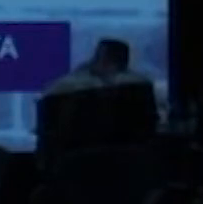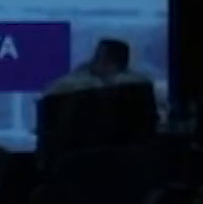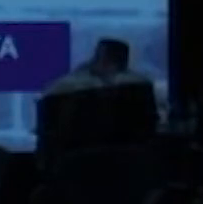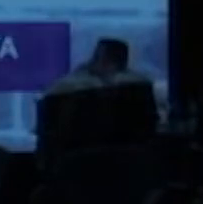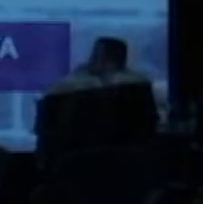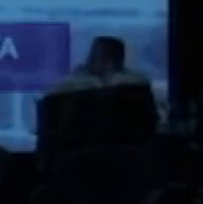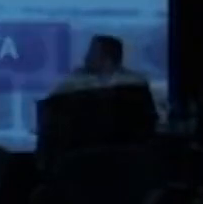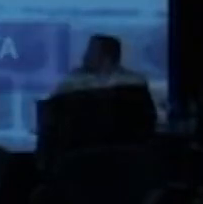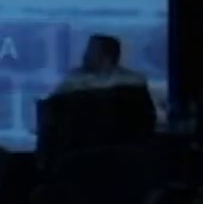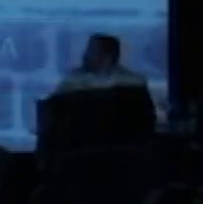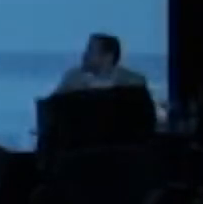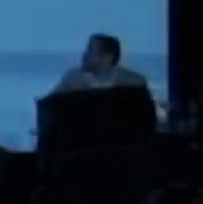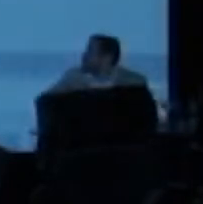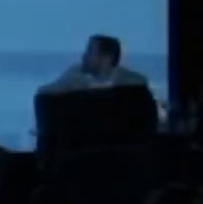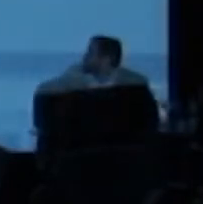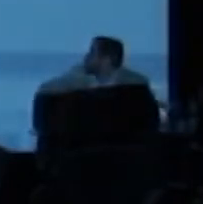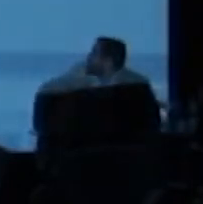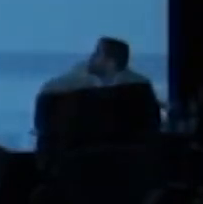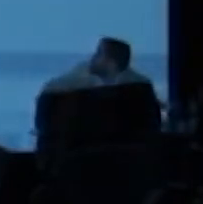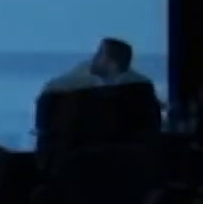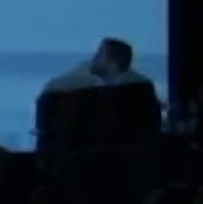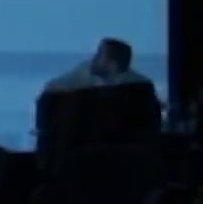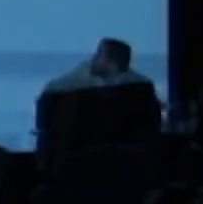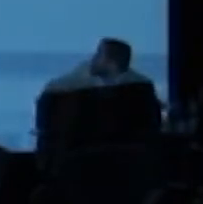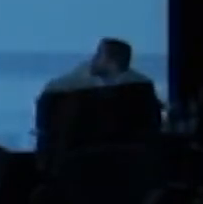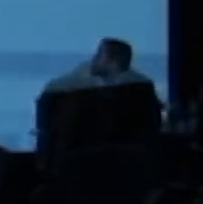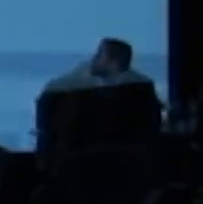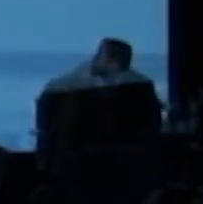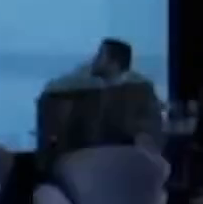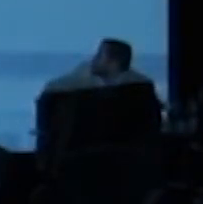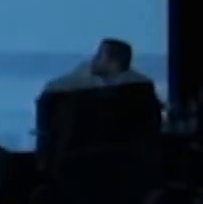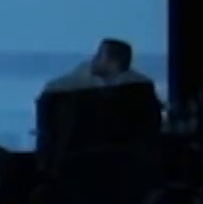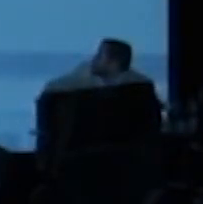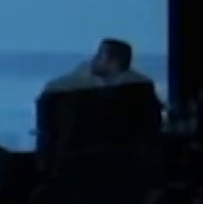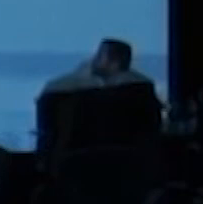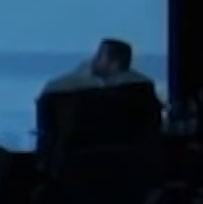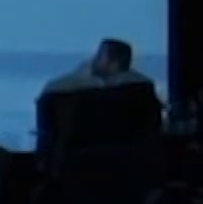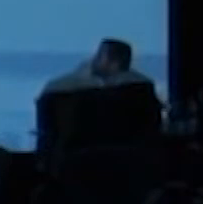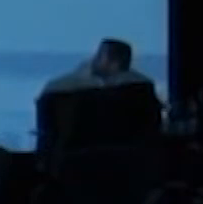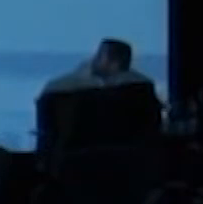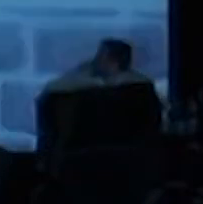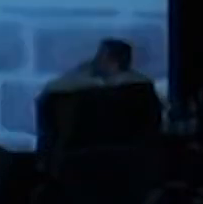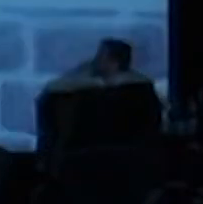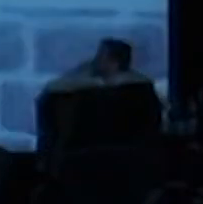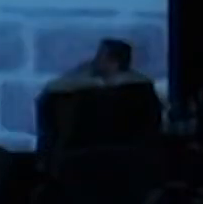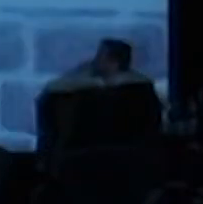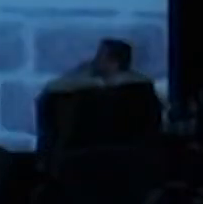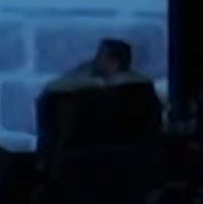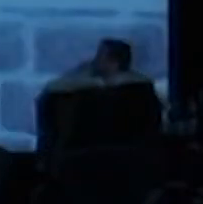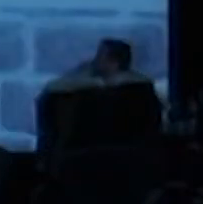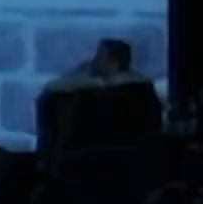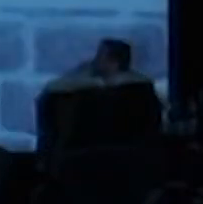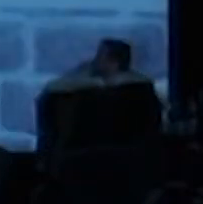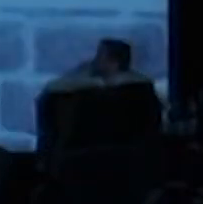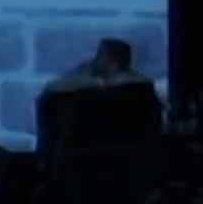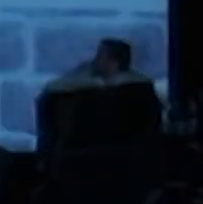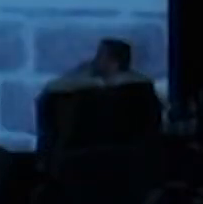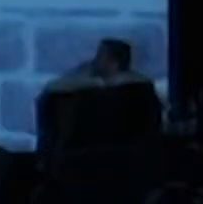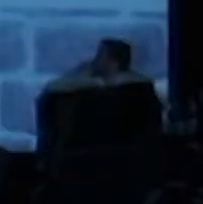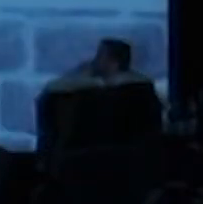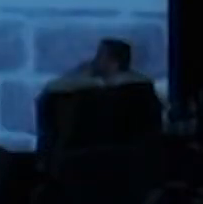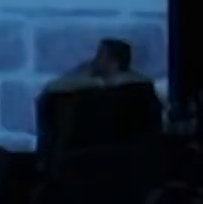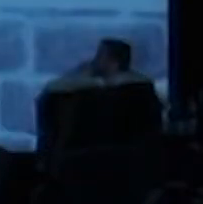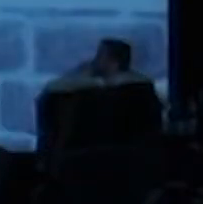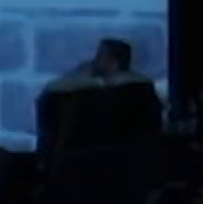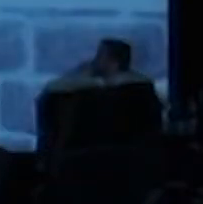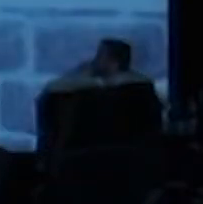muito e me dava falta de ar. Aí os médicos viram que o fibrose pulmonar estava piorando. Só estava de um lado do pulmão, agora já está nos